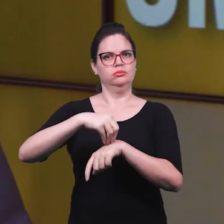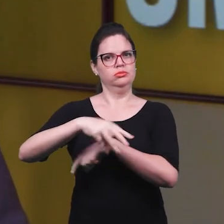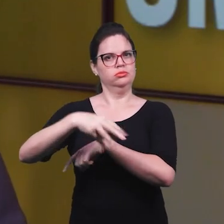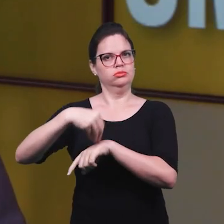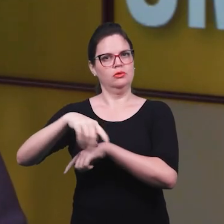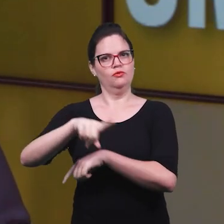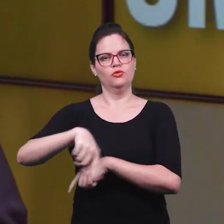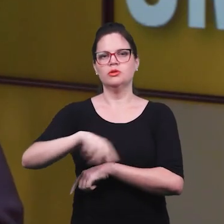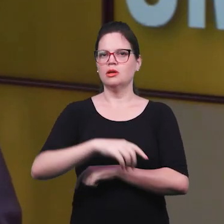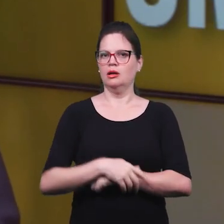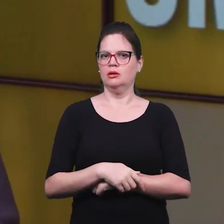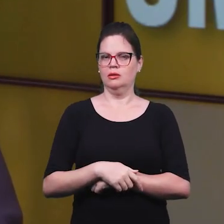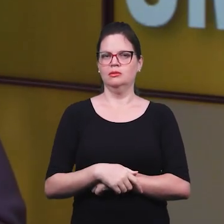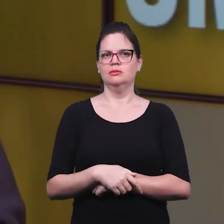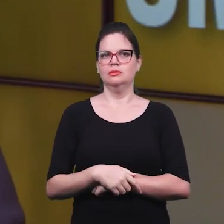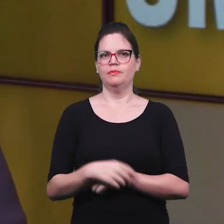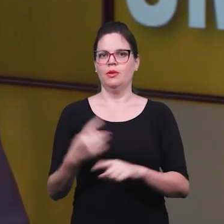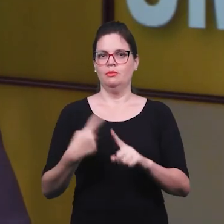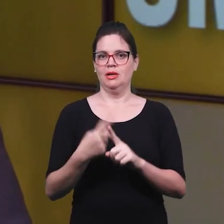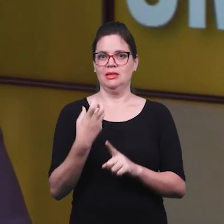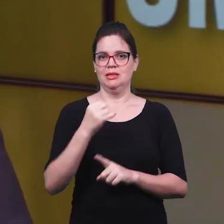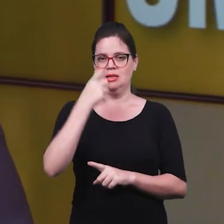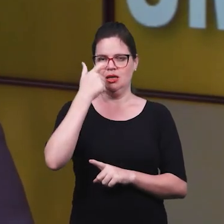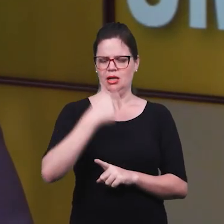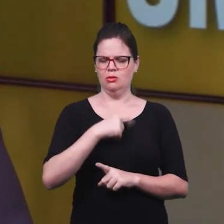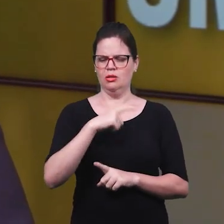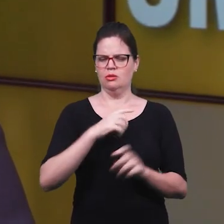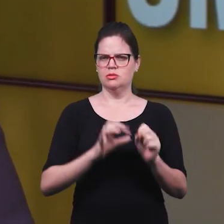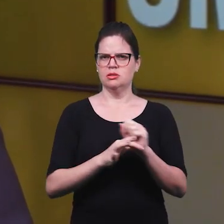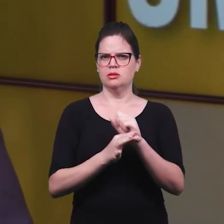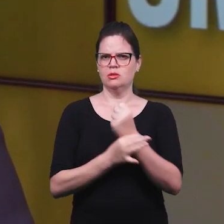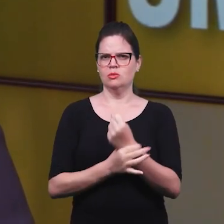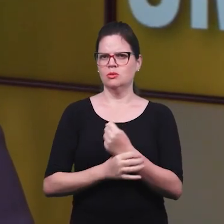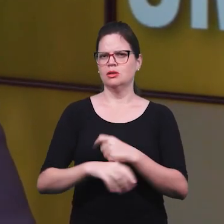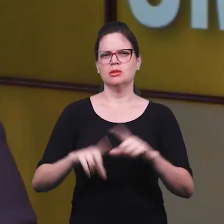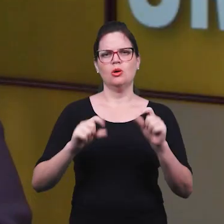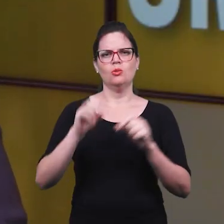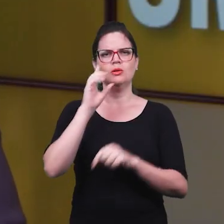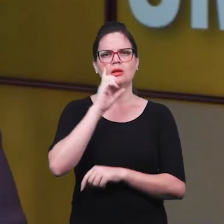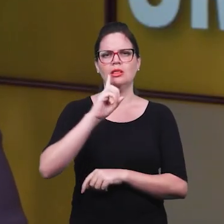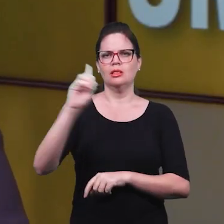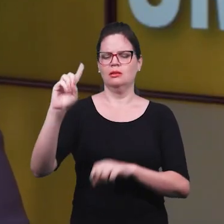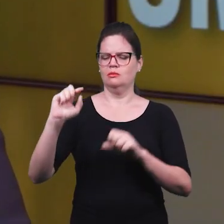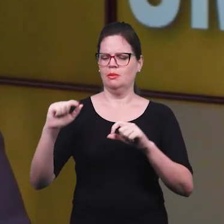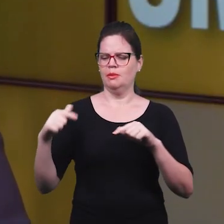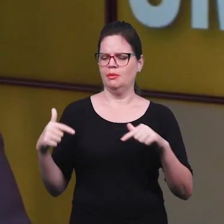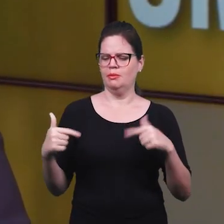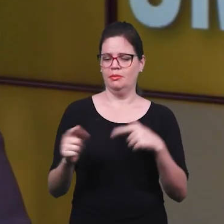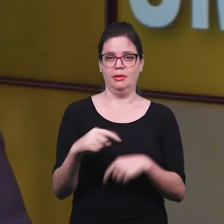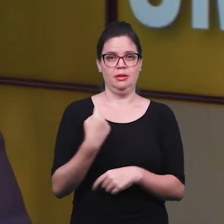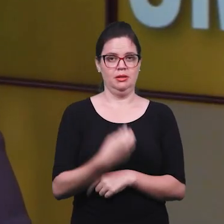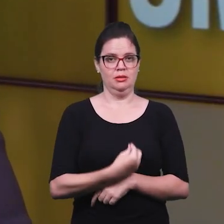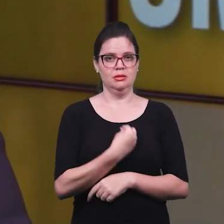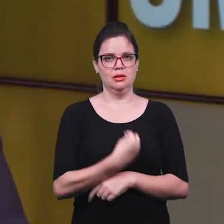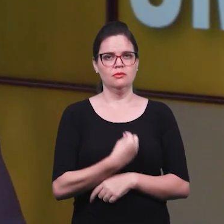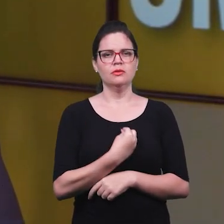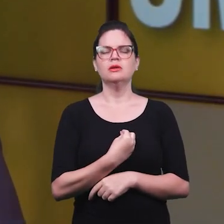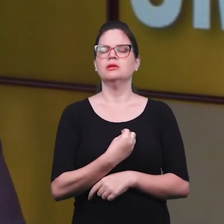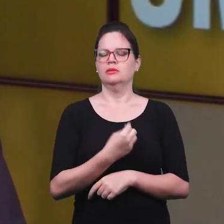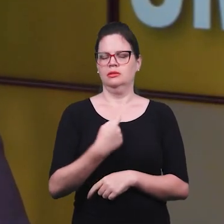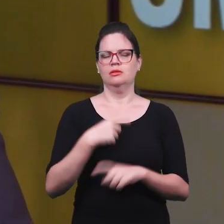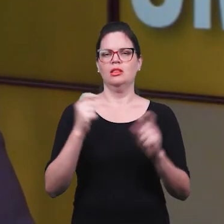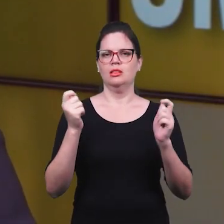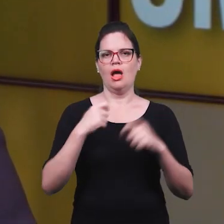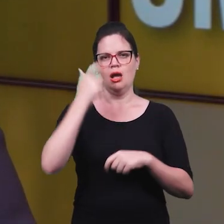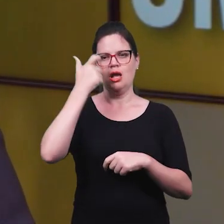Então, quando nós estamos seguros daquilo que Deus tem feito na nossa vida, na nossa família, nós somos capazes, e aí